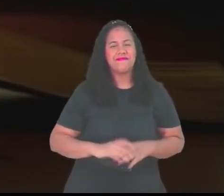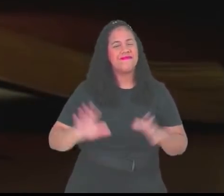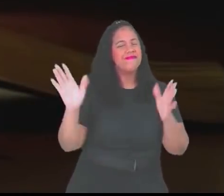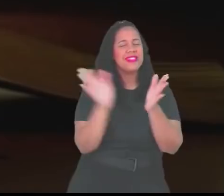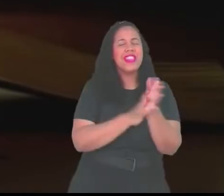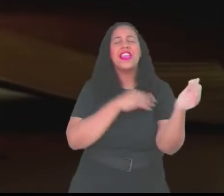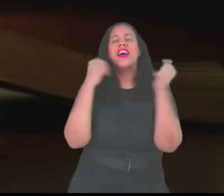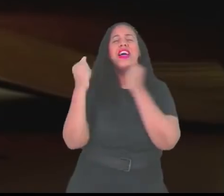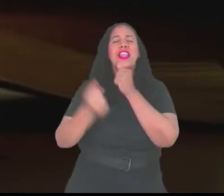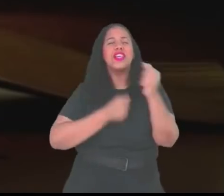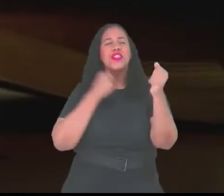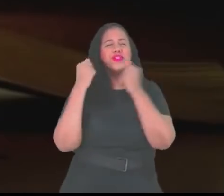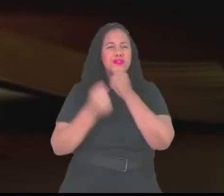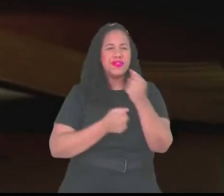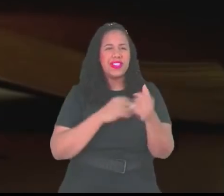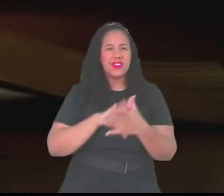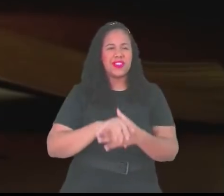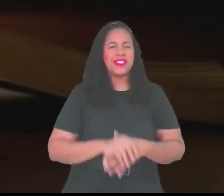Aleluia.